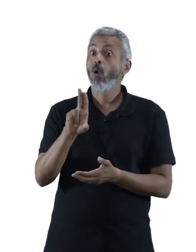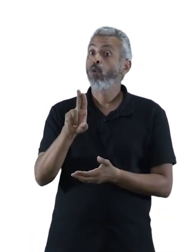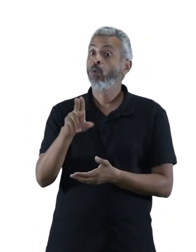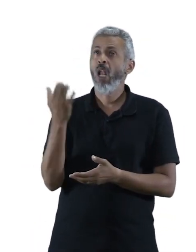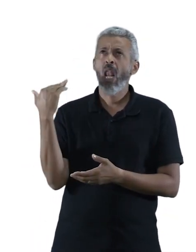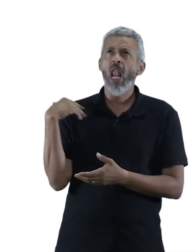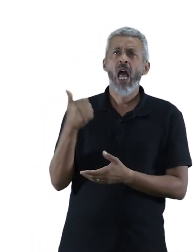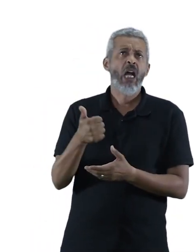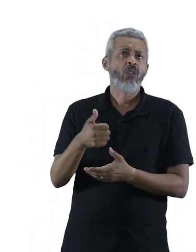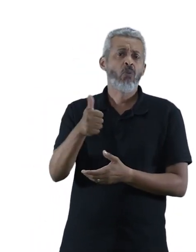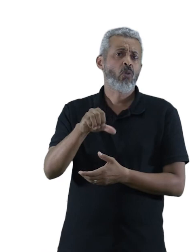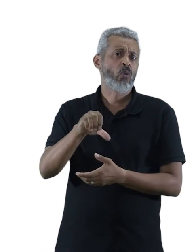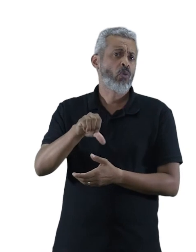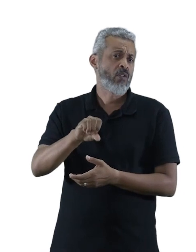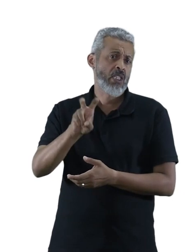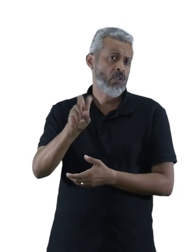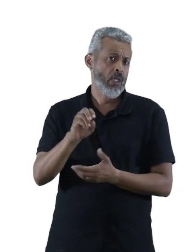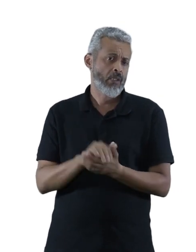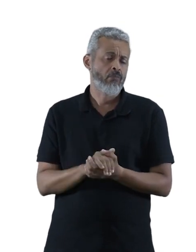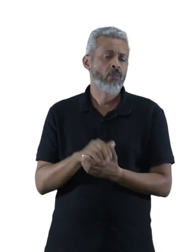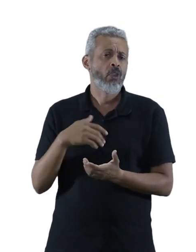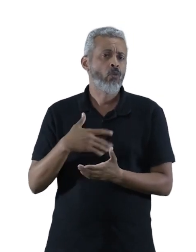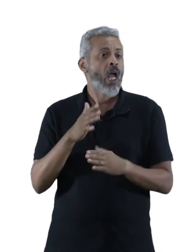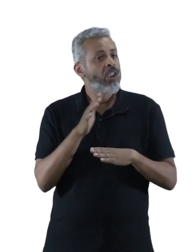década de 50. Isso favorece demais a